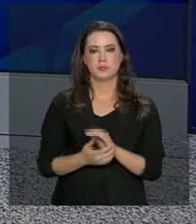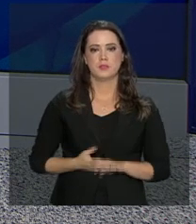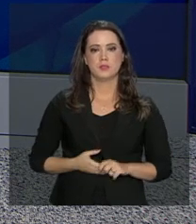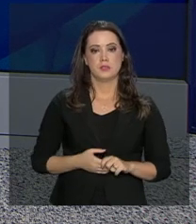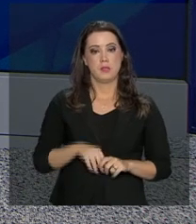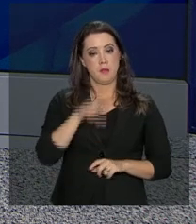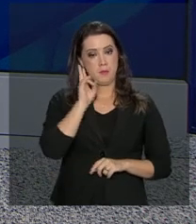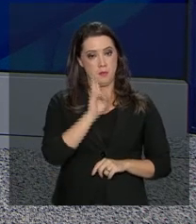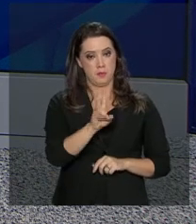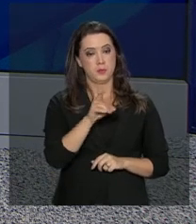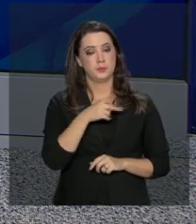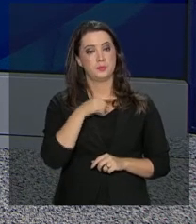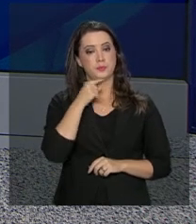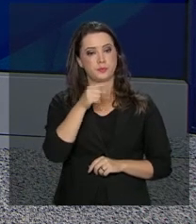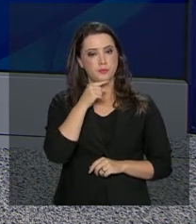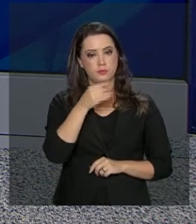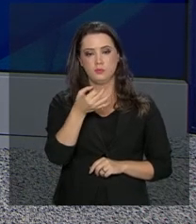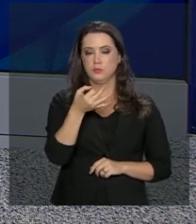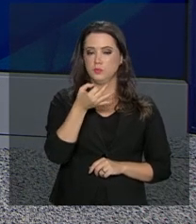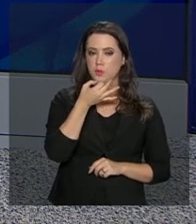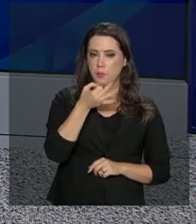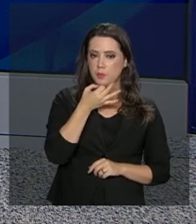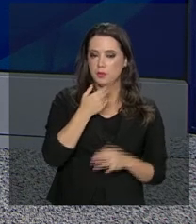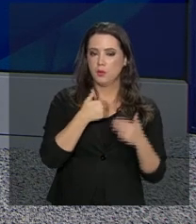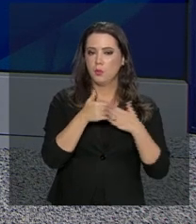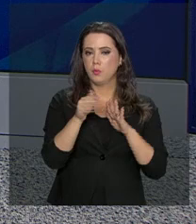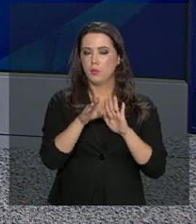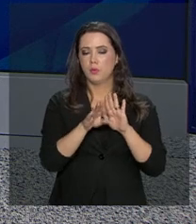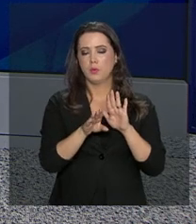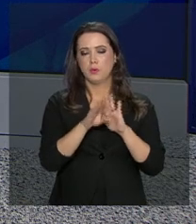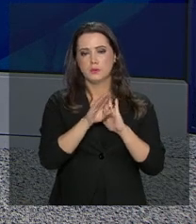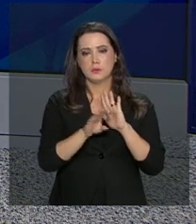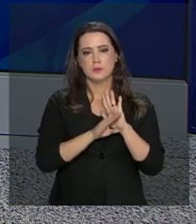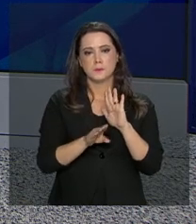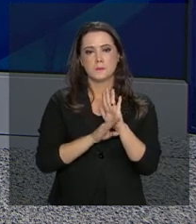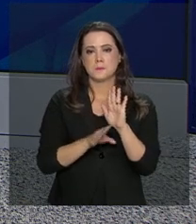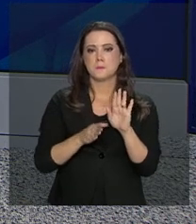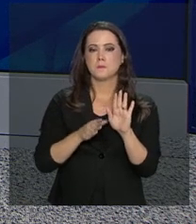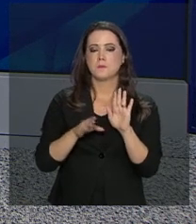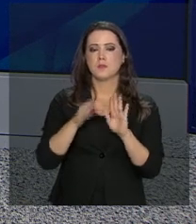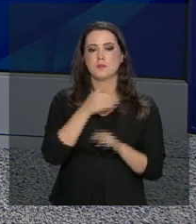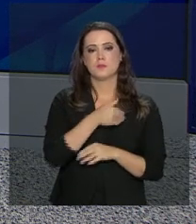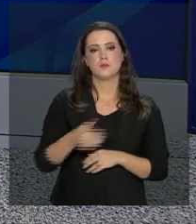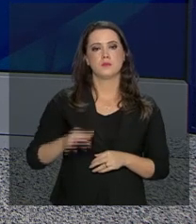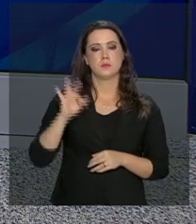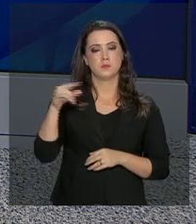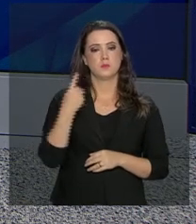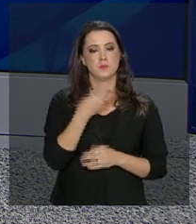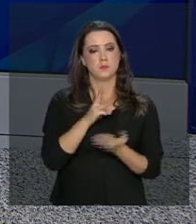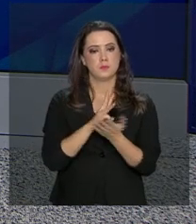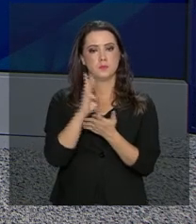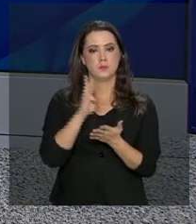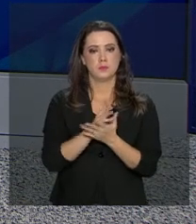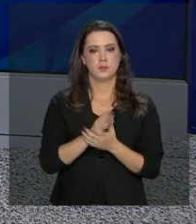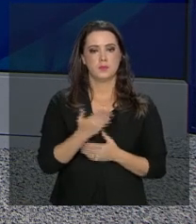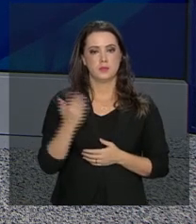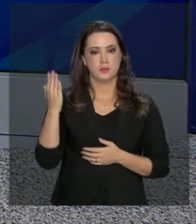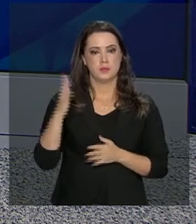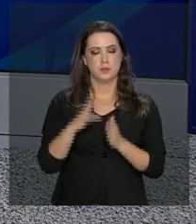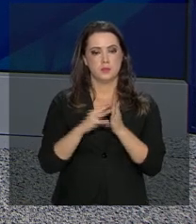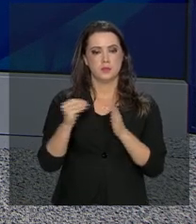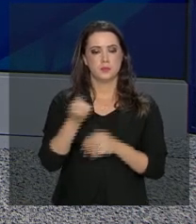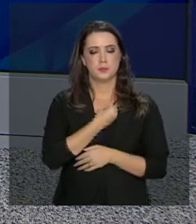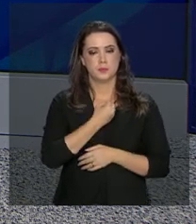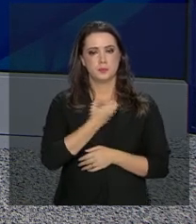twitter você pode mandar ainda sugestões de reportagens e dúvidas sobre programas e ações do governo federal para o nosso bate zap então